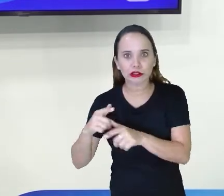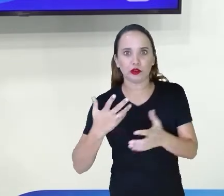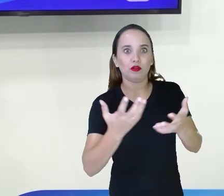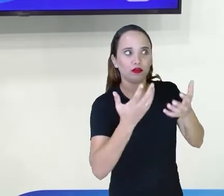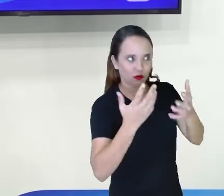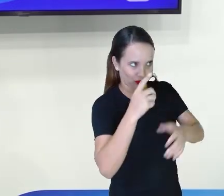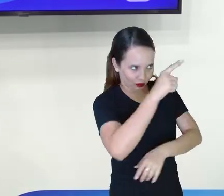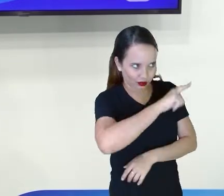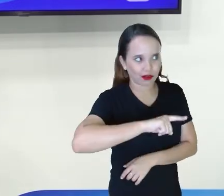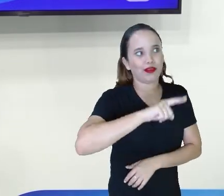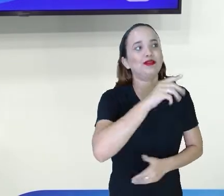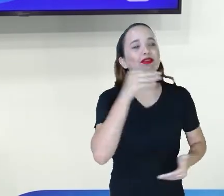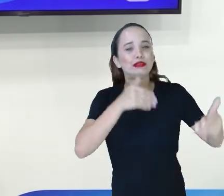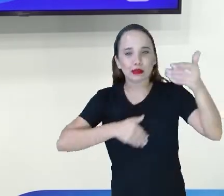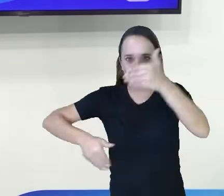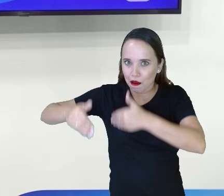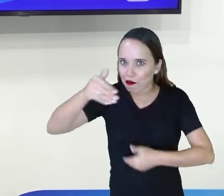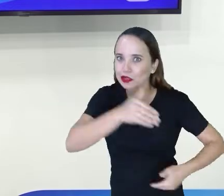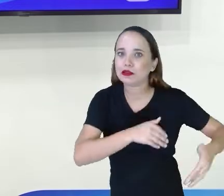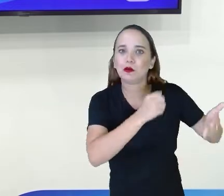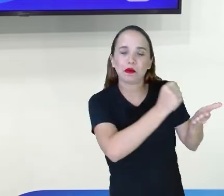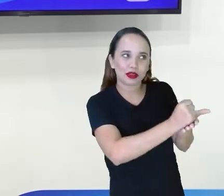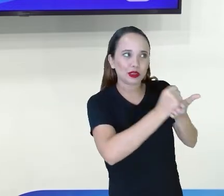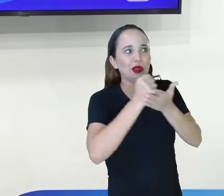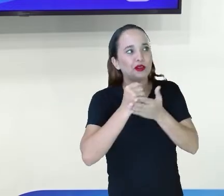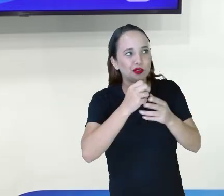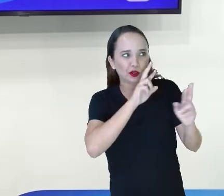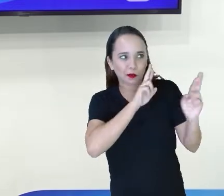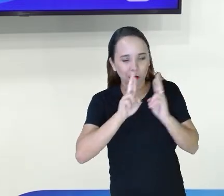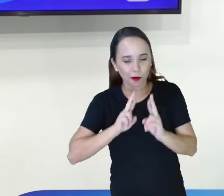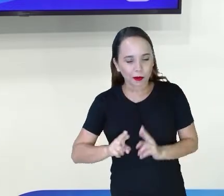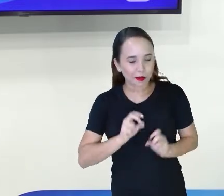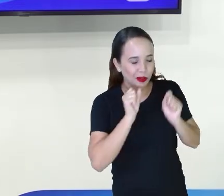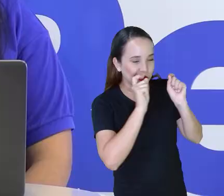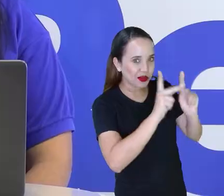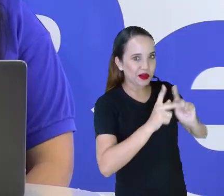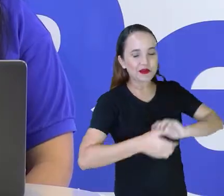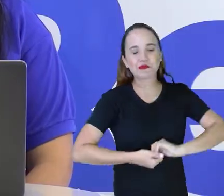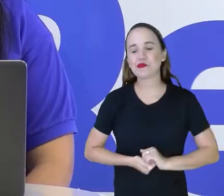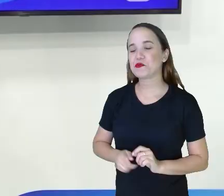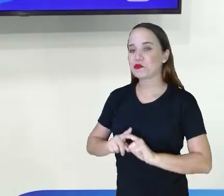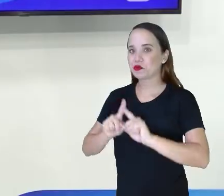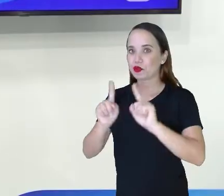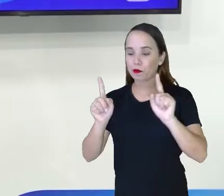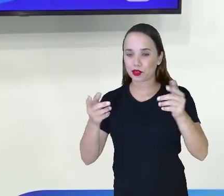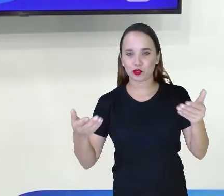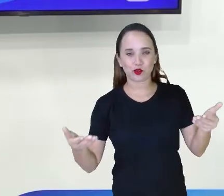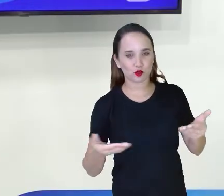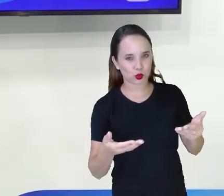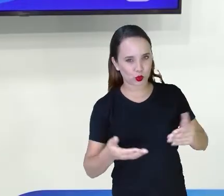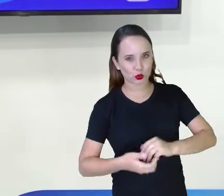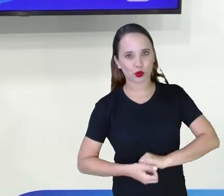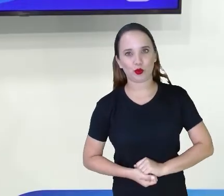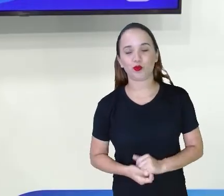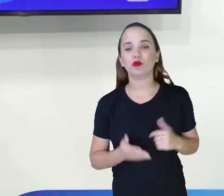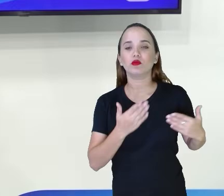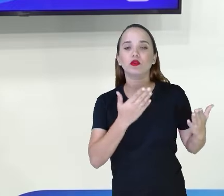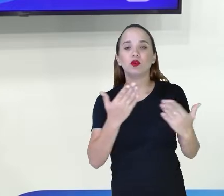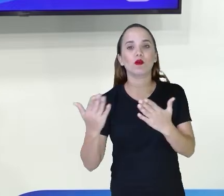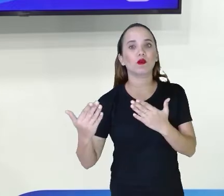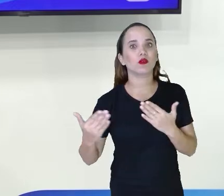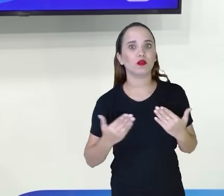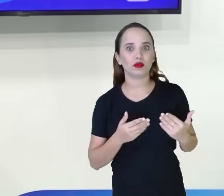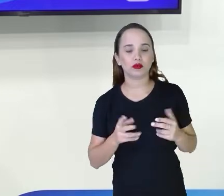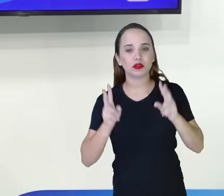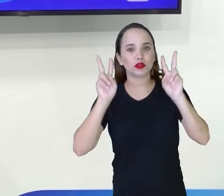sua presença, a sua ajuda para responder aos desafios, tá? Mas hoje a gente vai conversar um